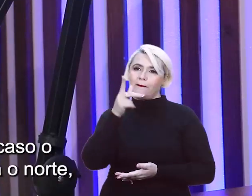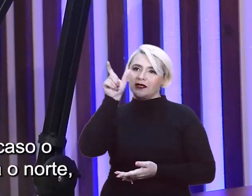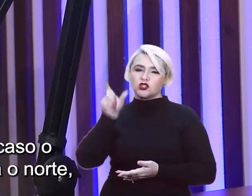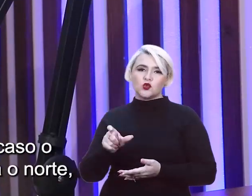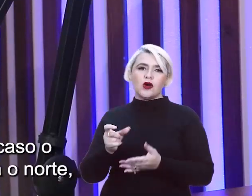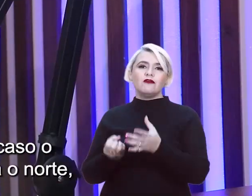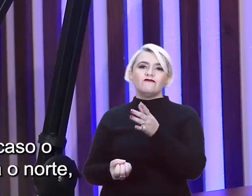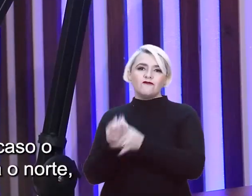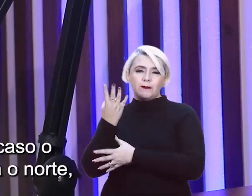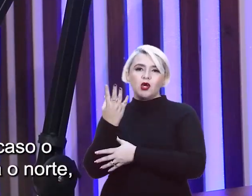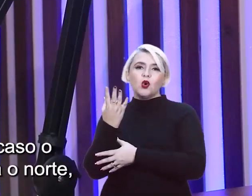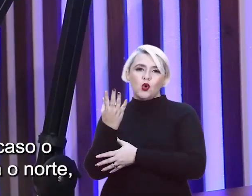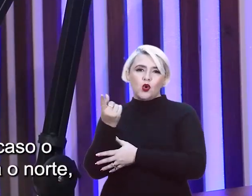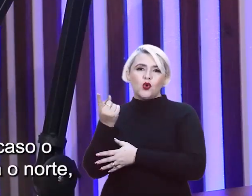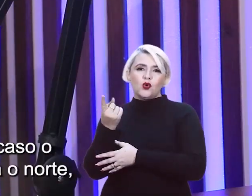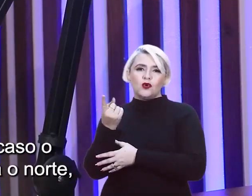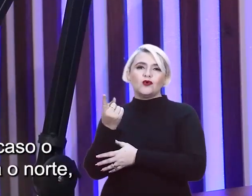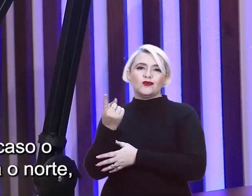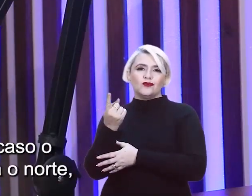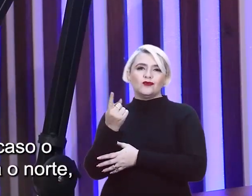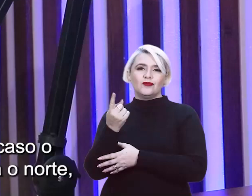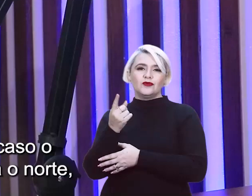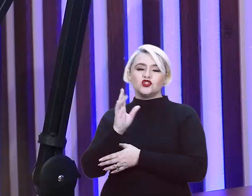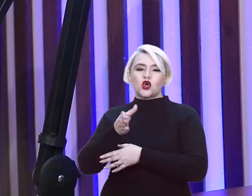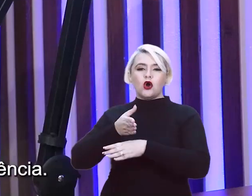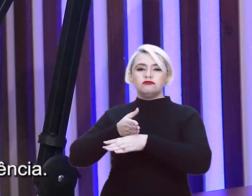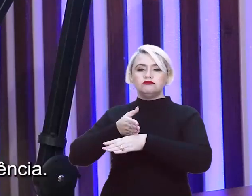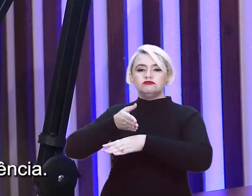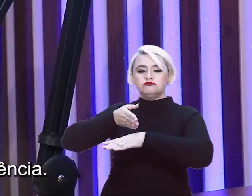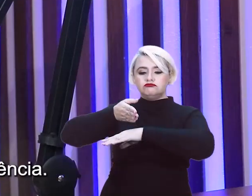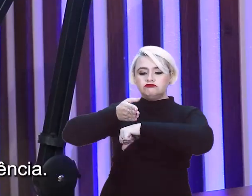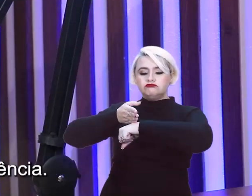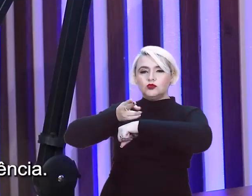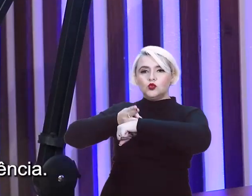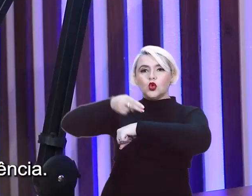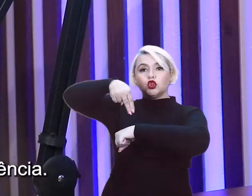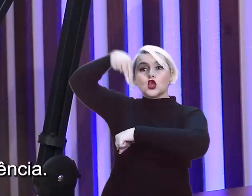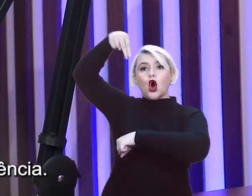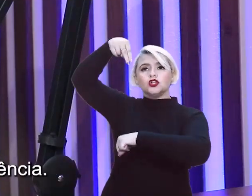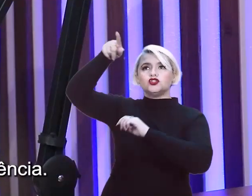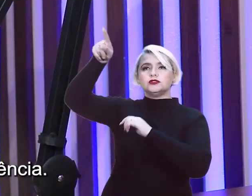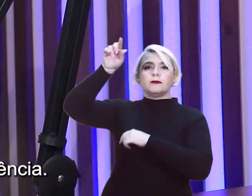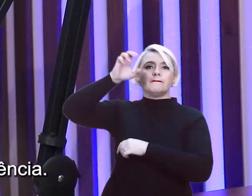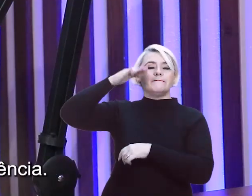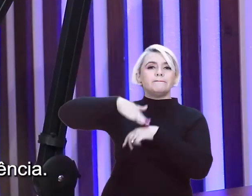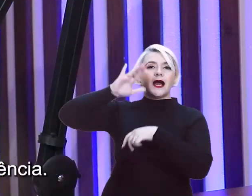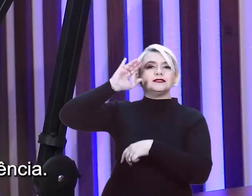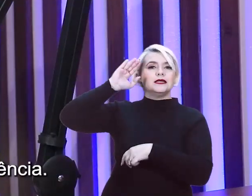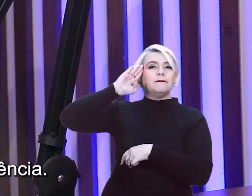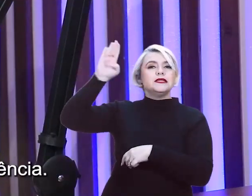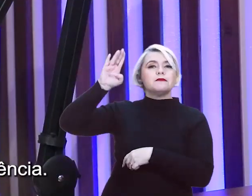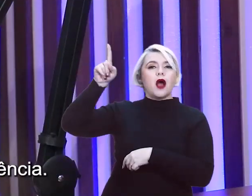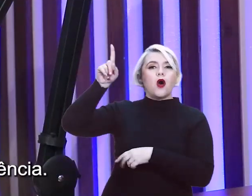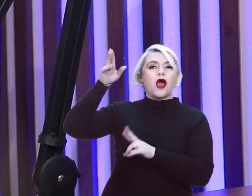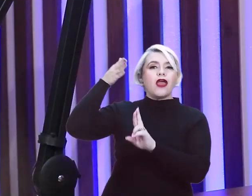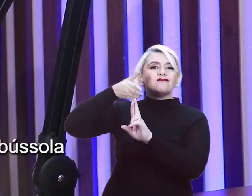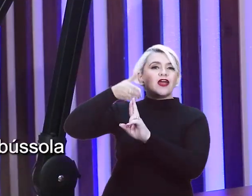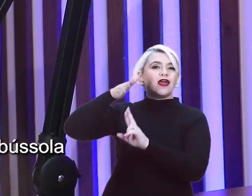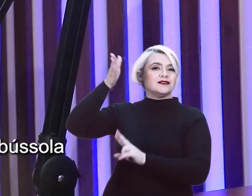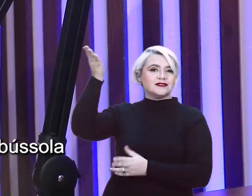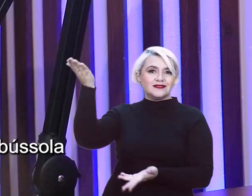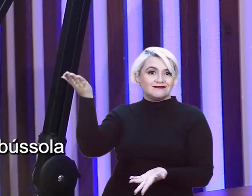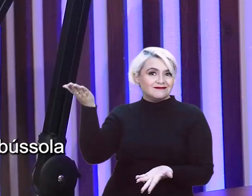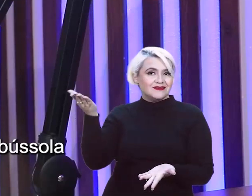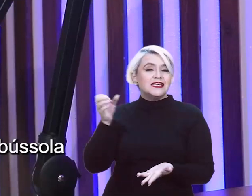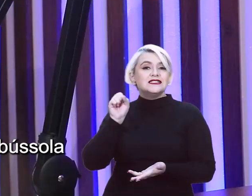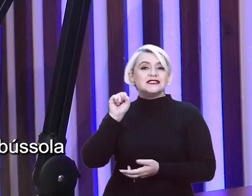caso europeu, a bússola apontando para o norte, porque no norte está ele, e, portanto, ele passa a ser a referência. Então,